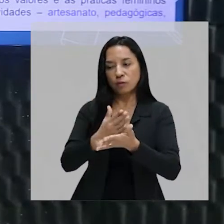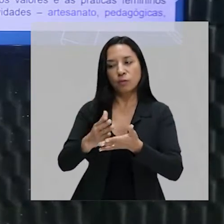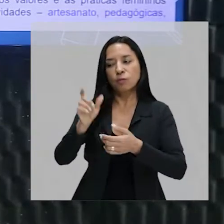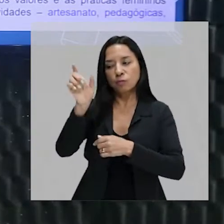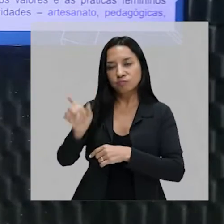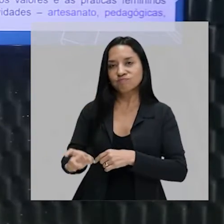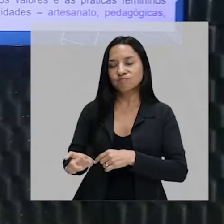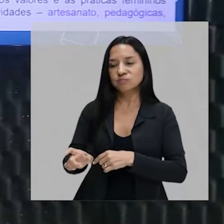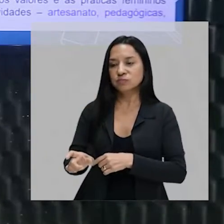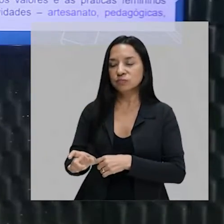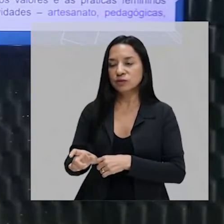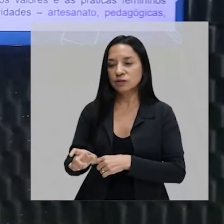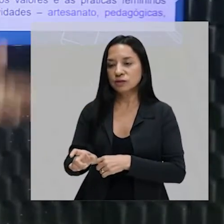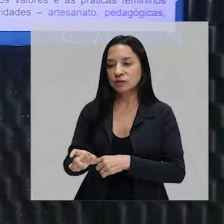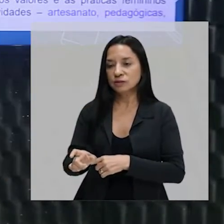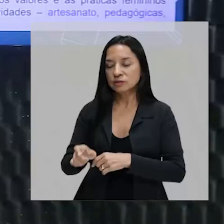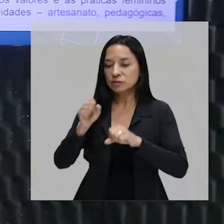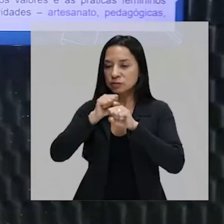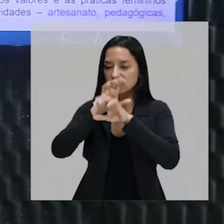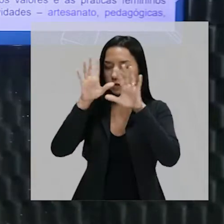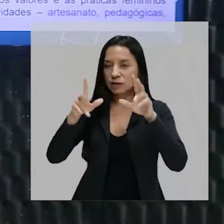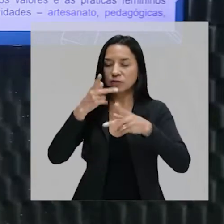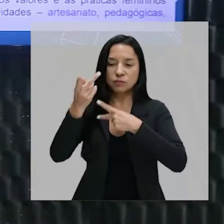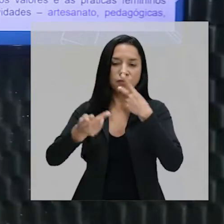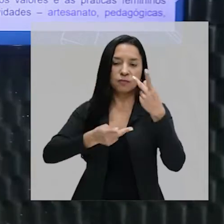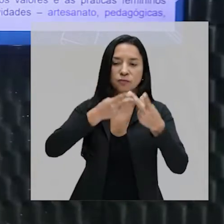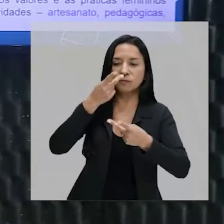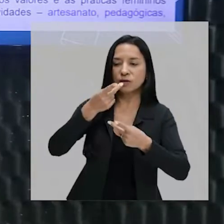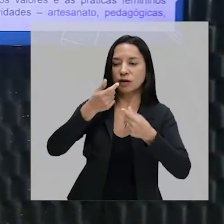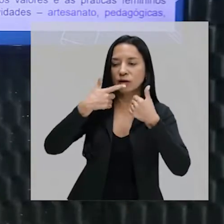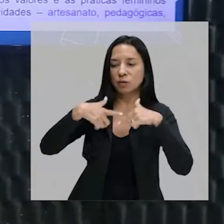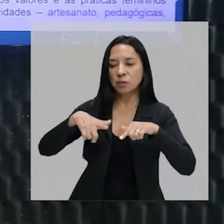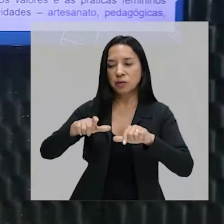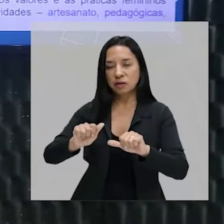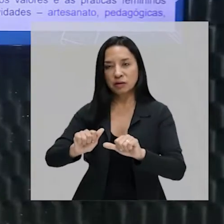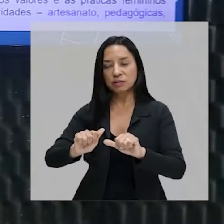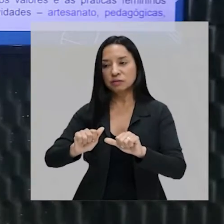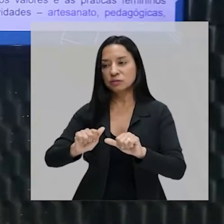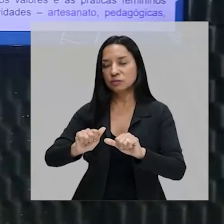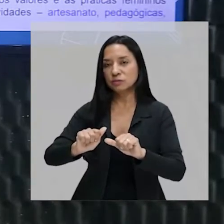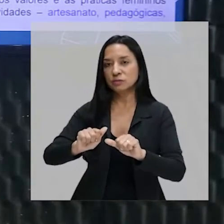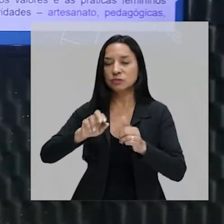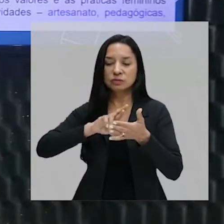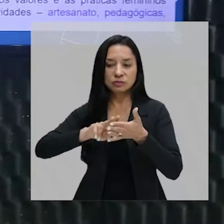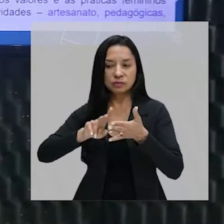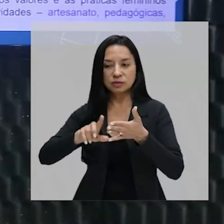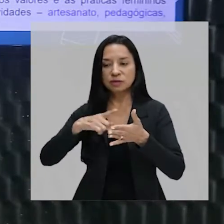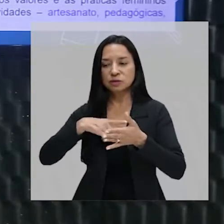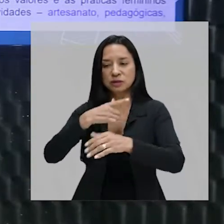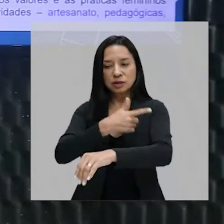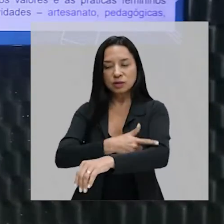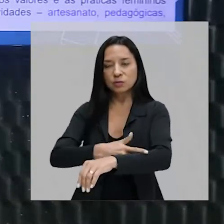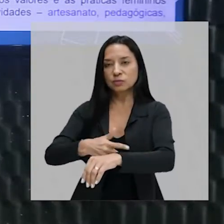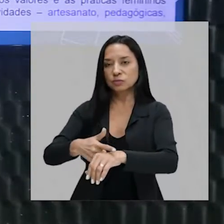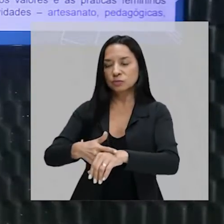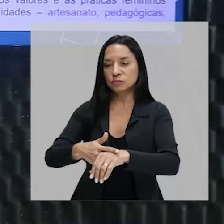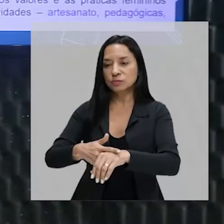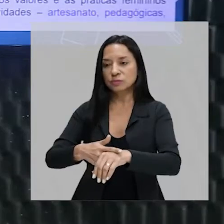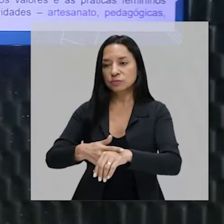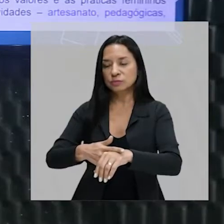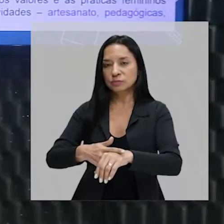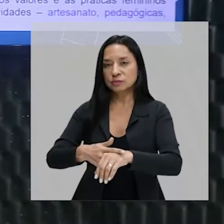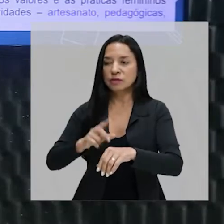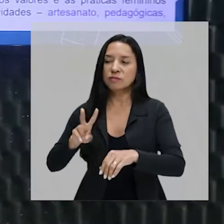deles a evidente que fala o idioma diferente alguns deles tem algumas tradições algum